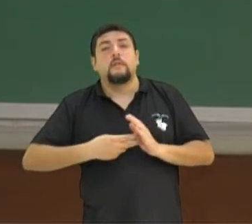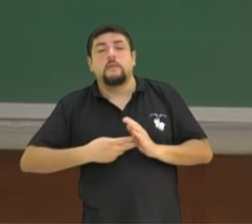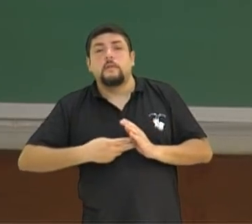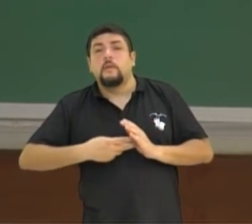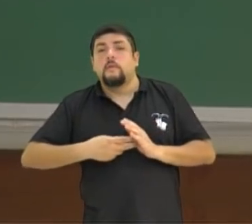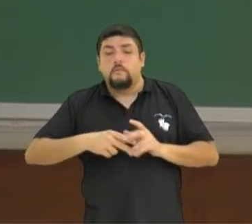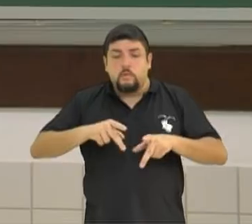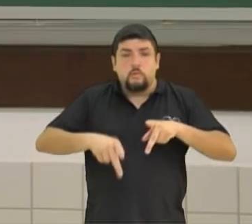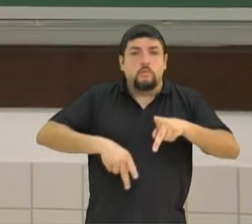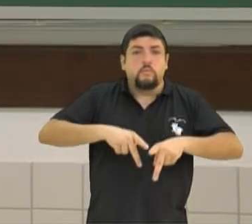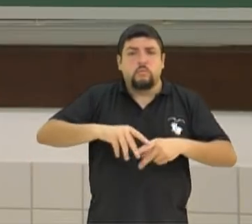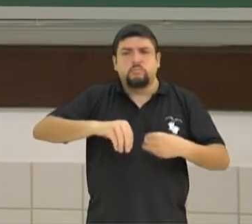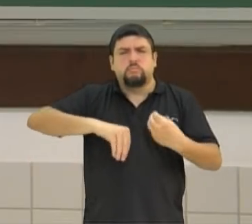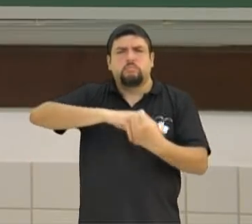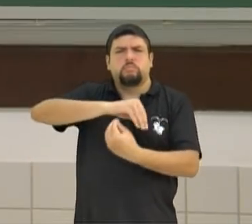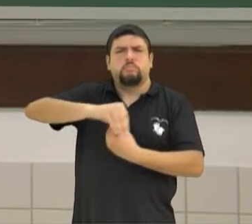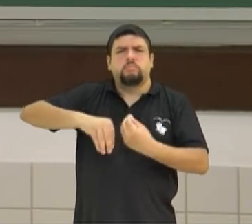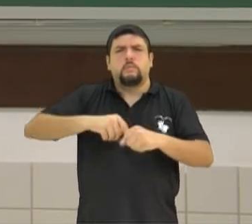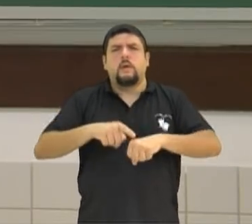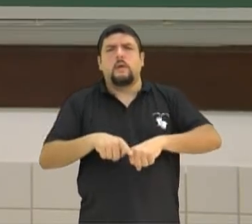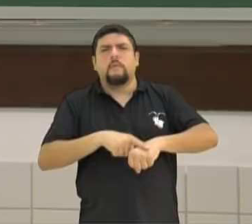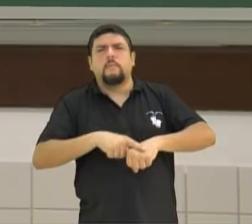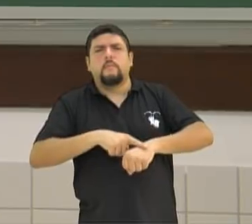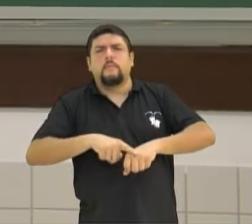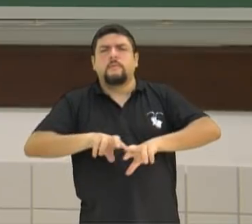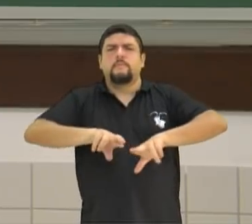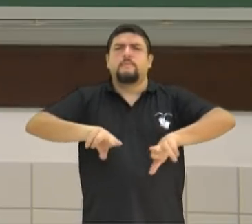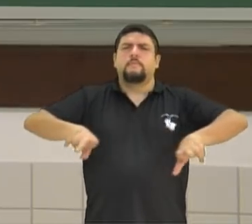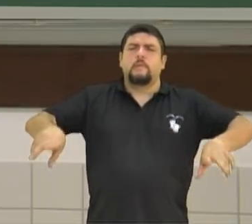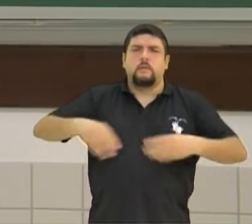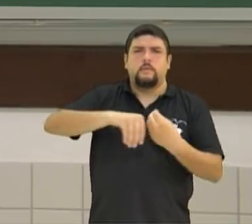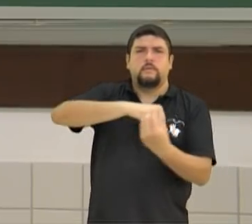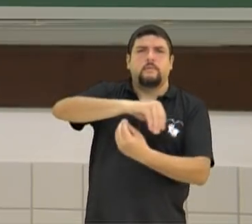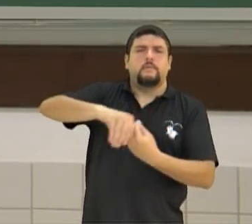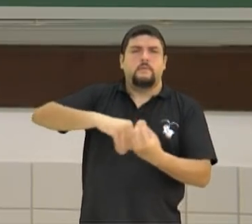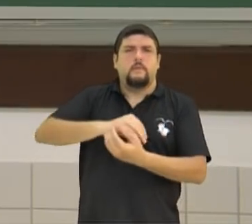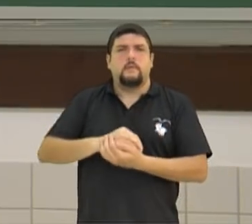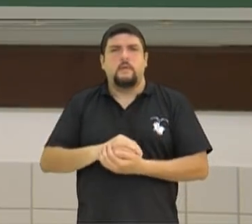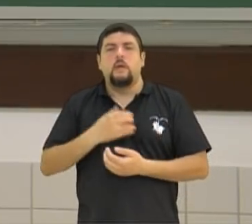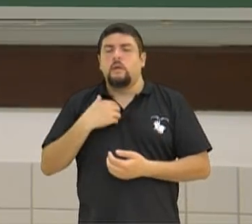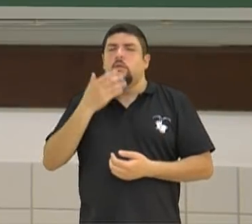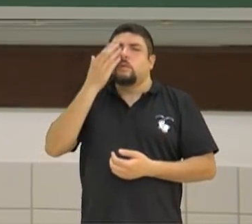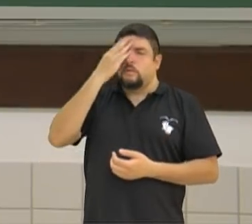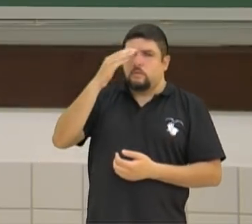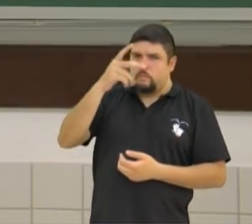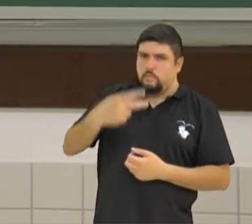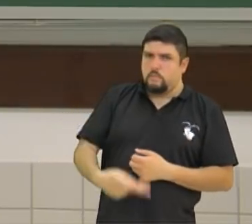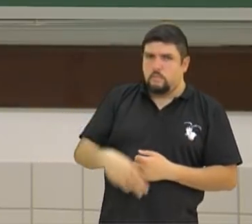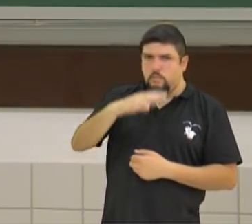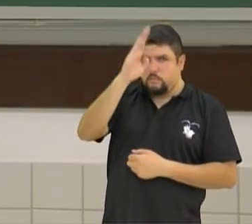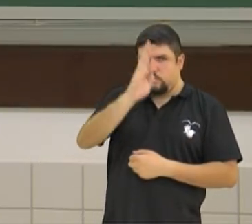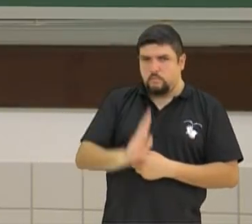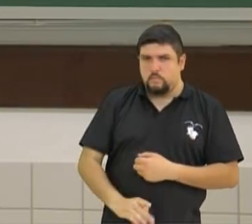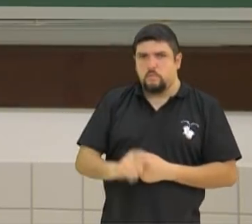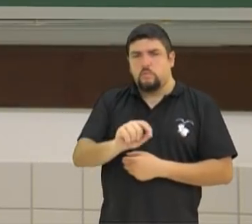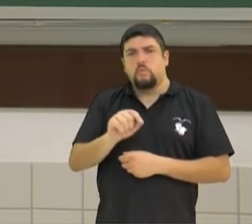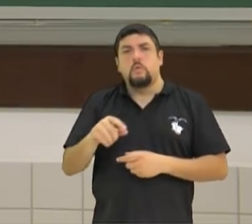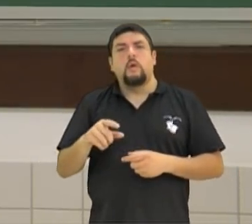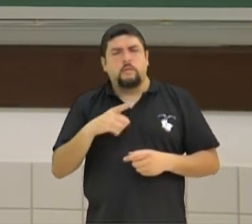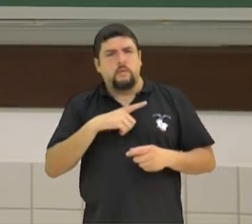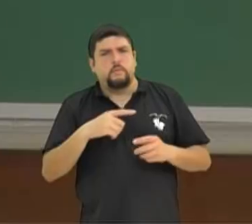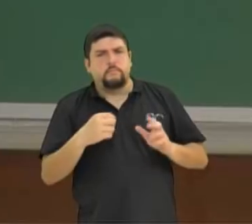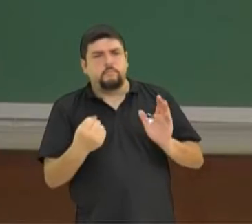cultural, né? A gente já discutiu essa questão, né, de que a nossa nação brasileira é uma nação muito